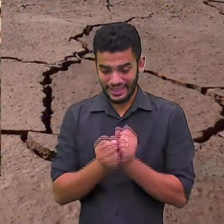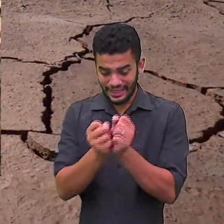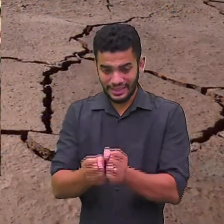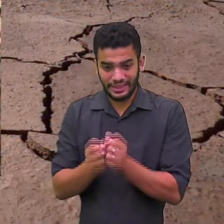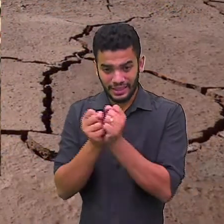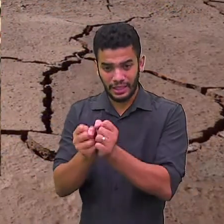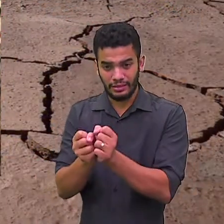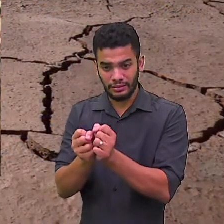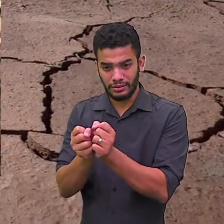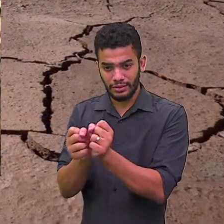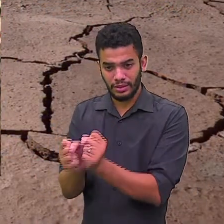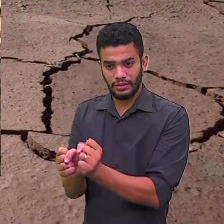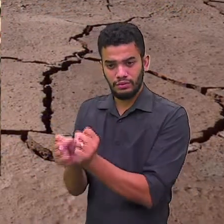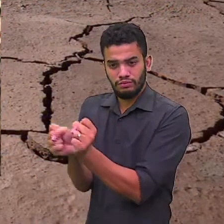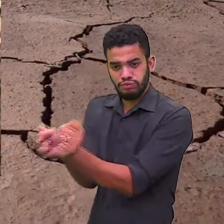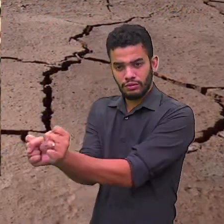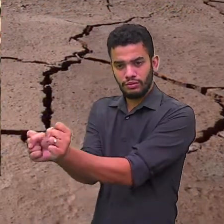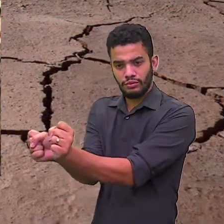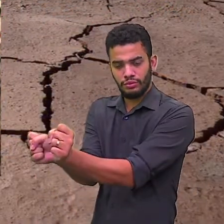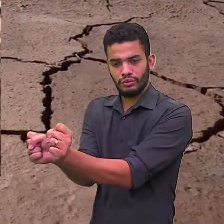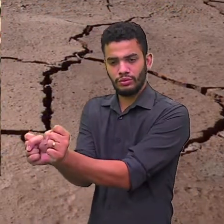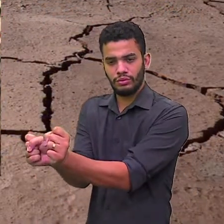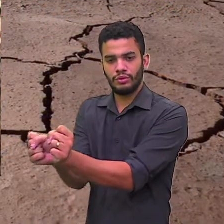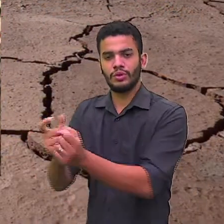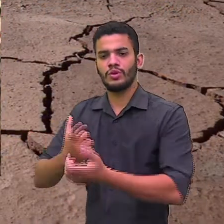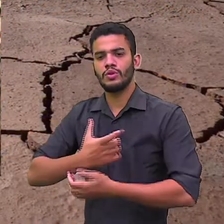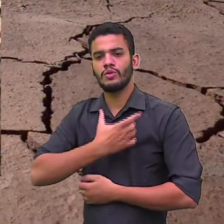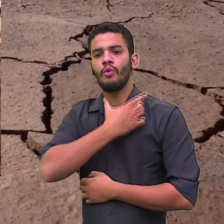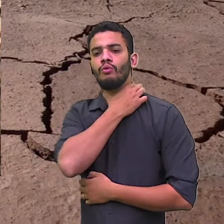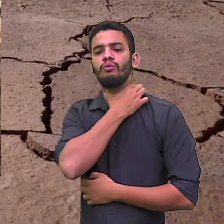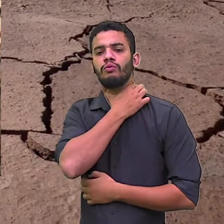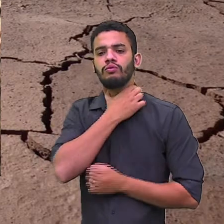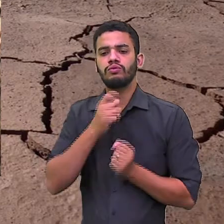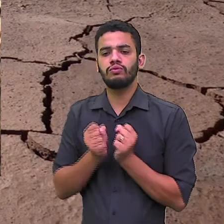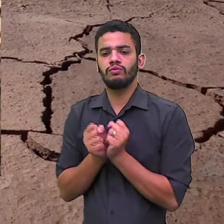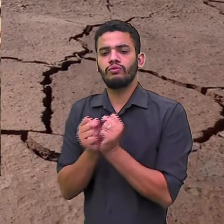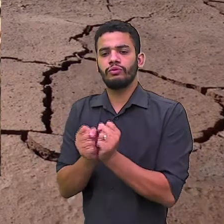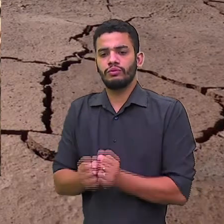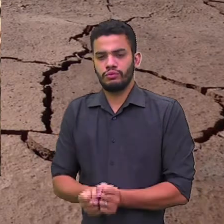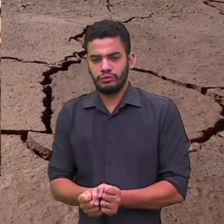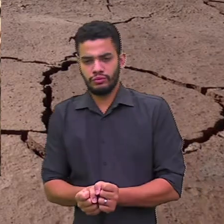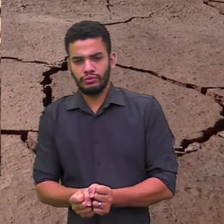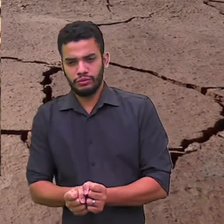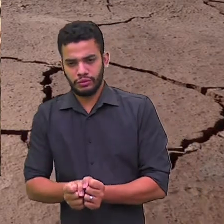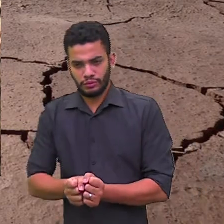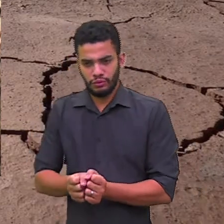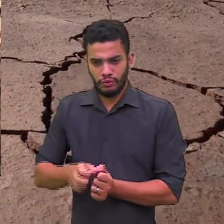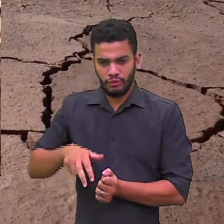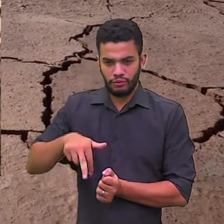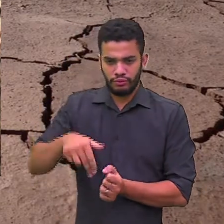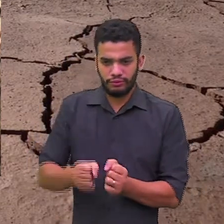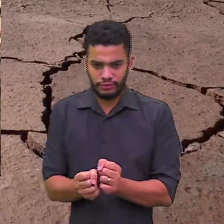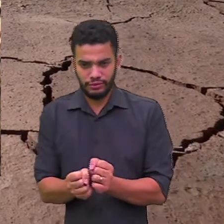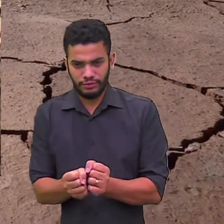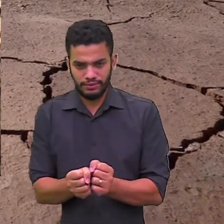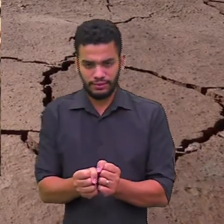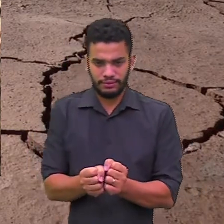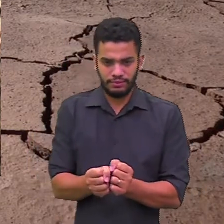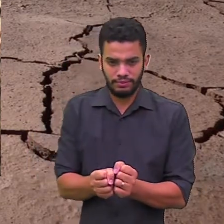que fugissem, e outros utilizavam máscaras de ferros, como a máscara de